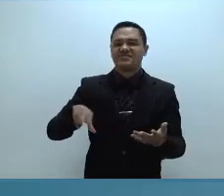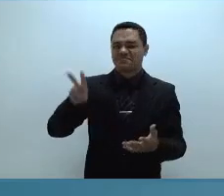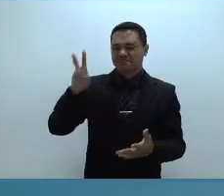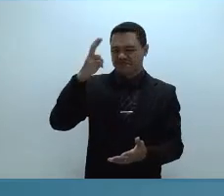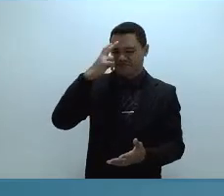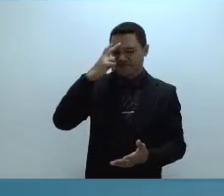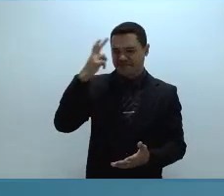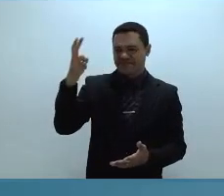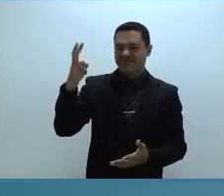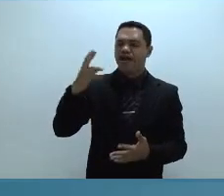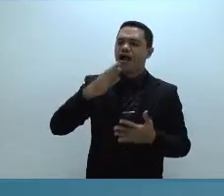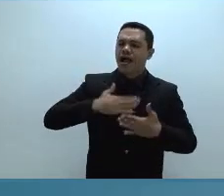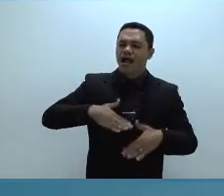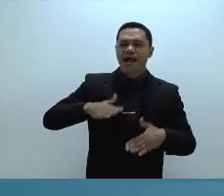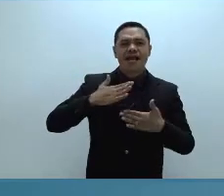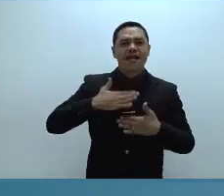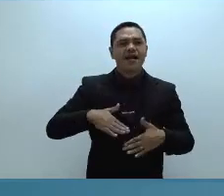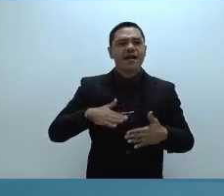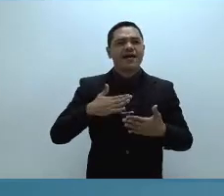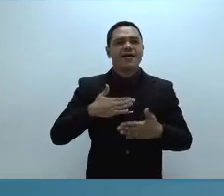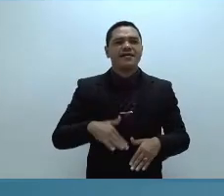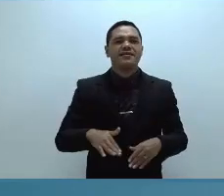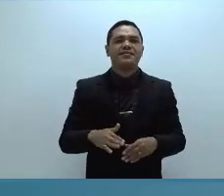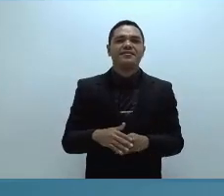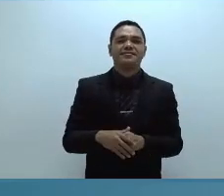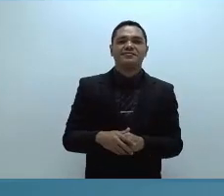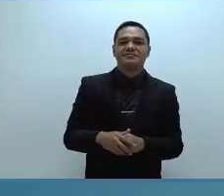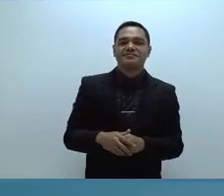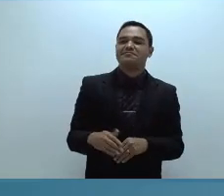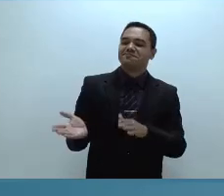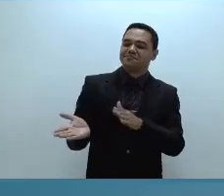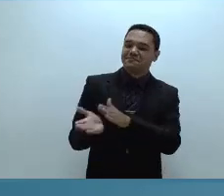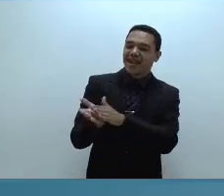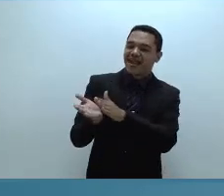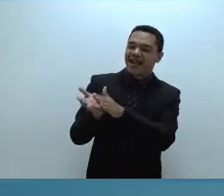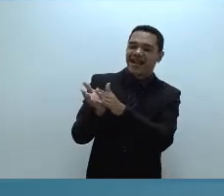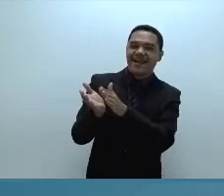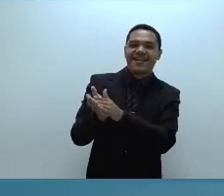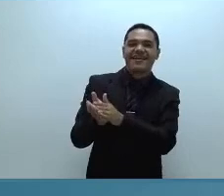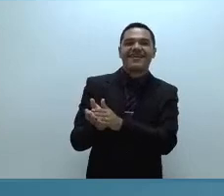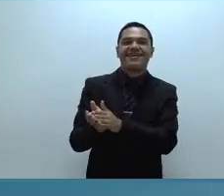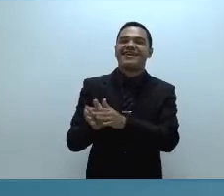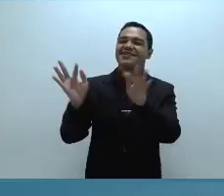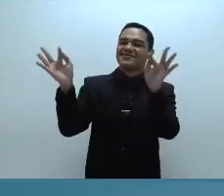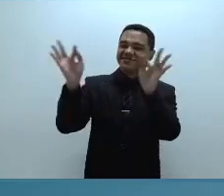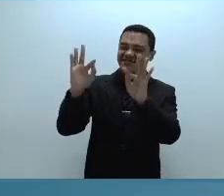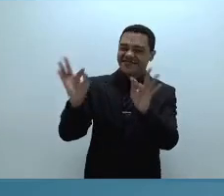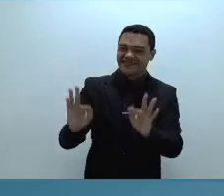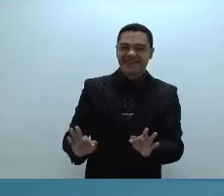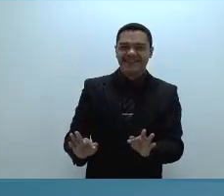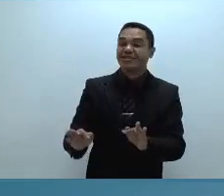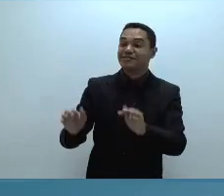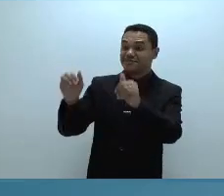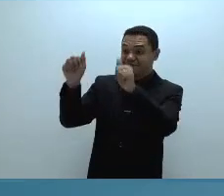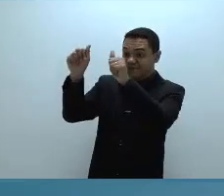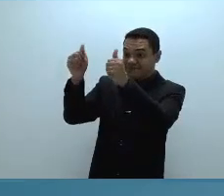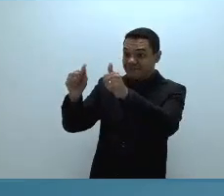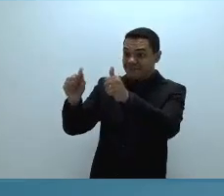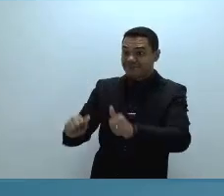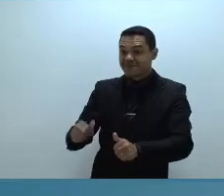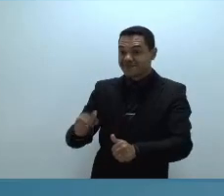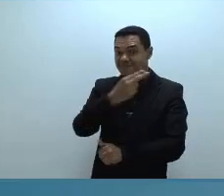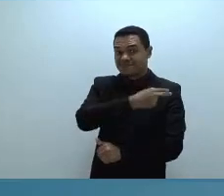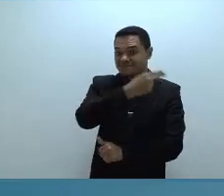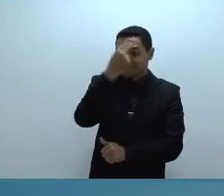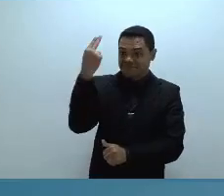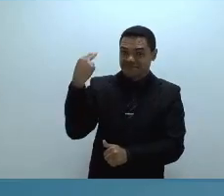sábias, tranquilas. Eu quero desejar um parabéns, muita felicidade, Nossa Senhora de Nazaré, Menino